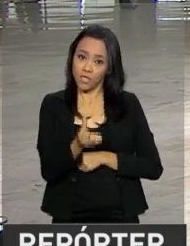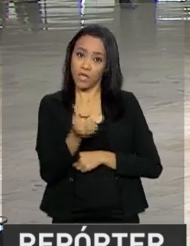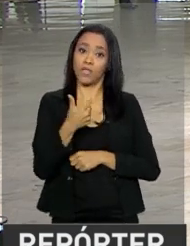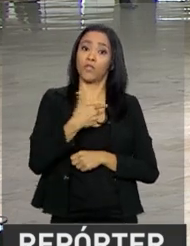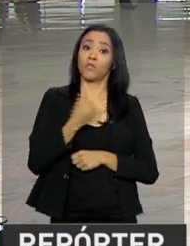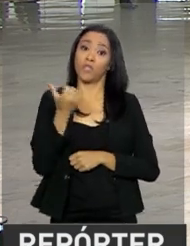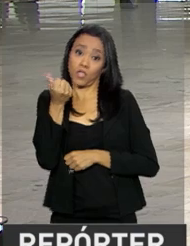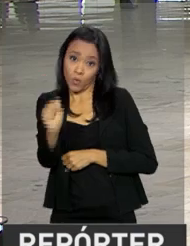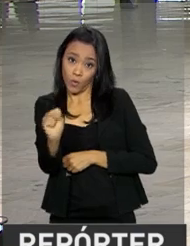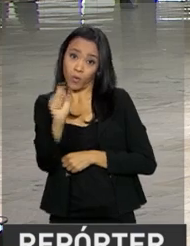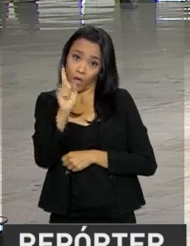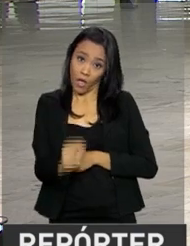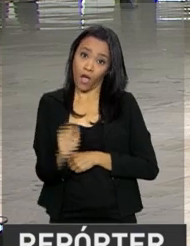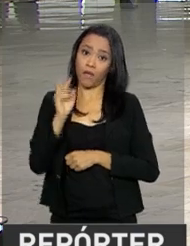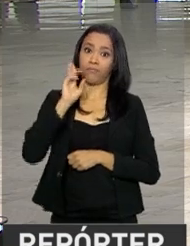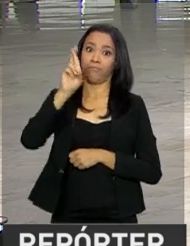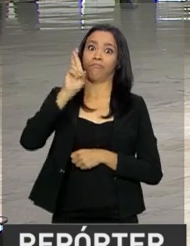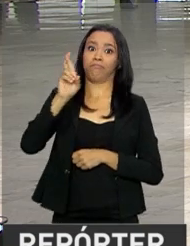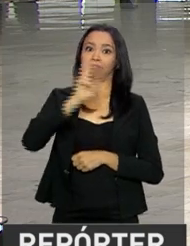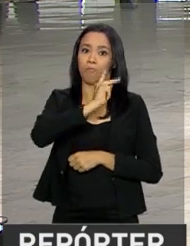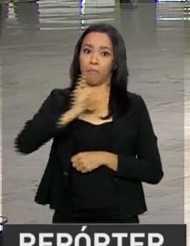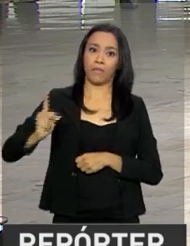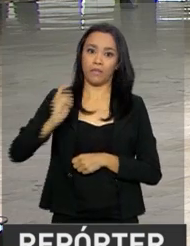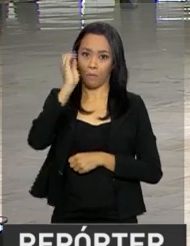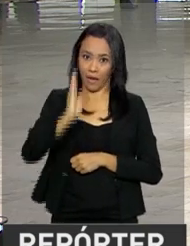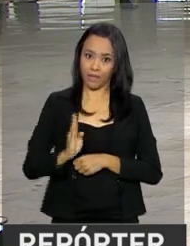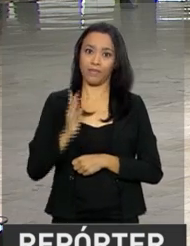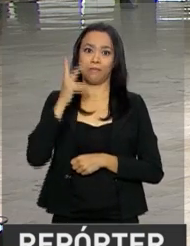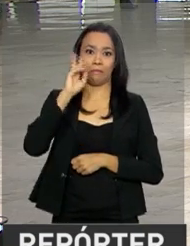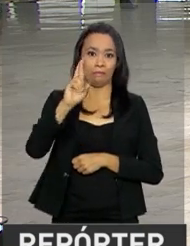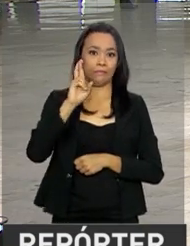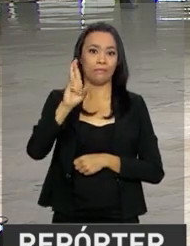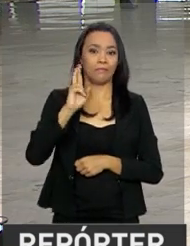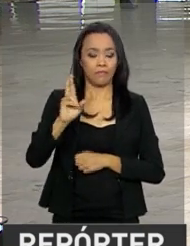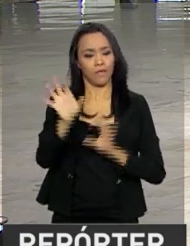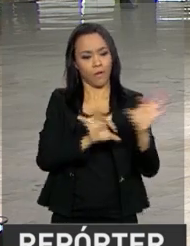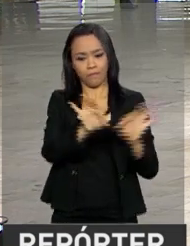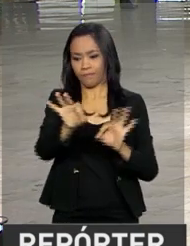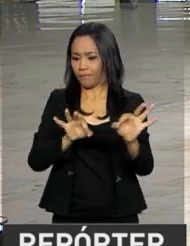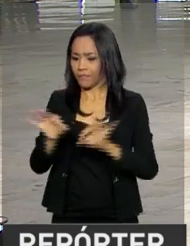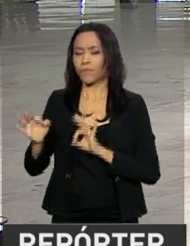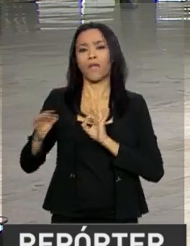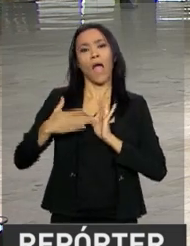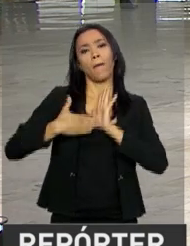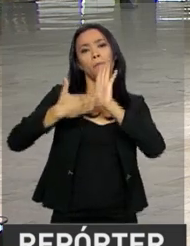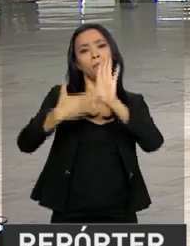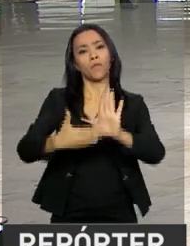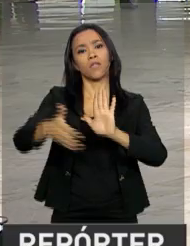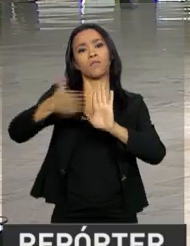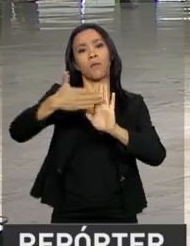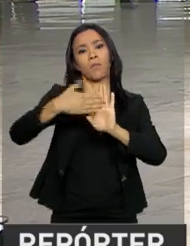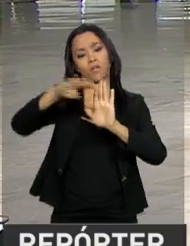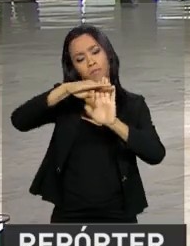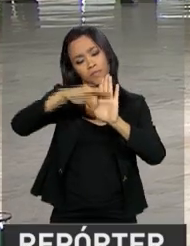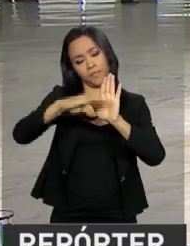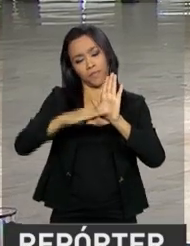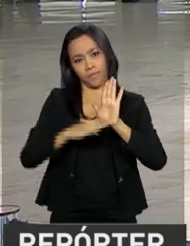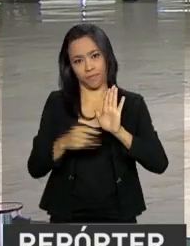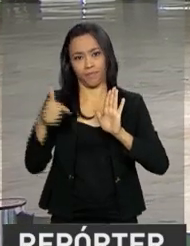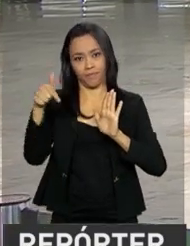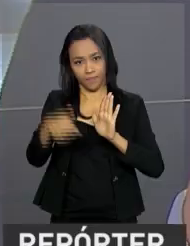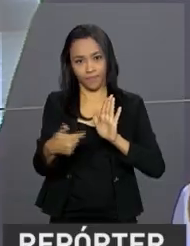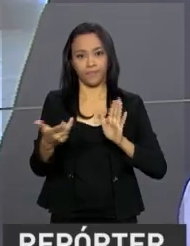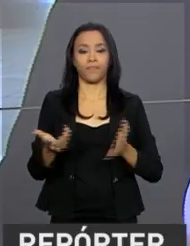2016-2018. Então representa uma oportunidade para que o país possa apresentar à comunidade as propostas para esse período. Leandro, volto com